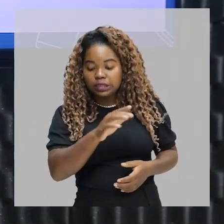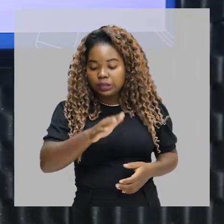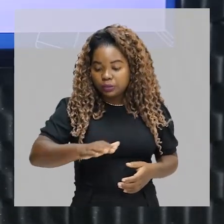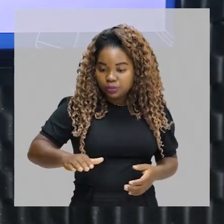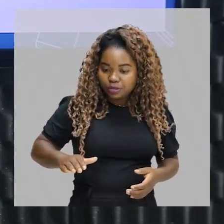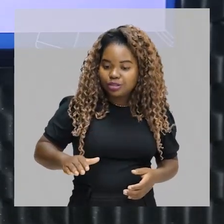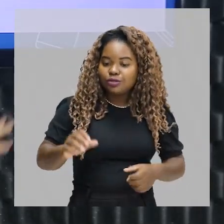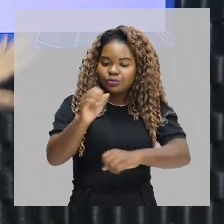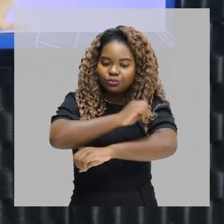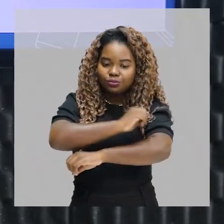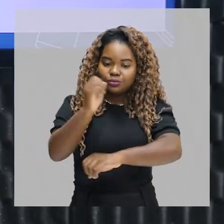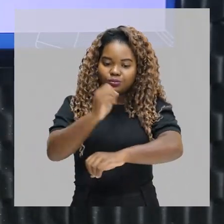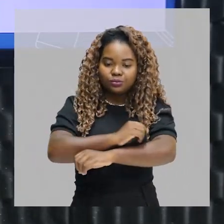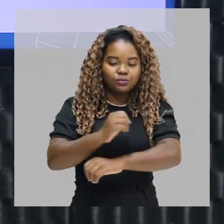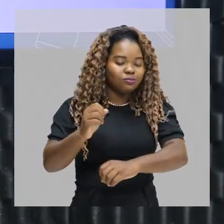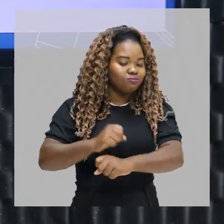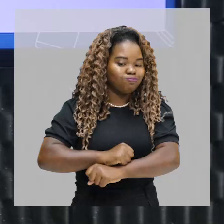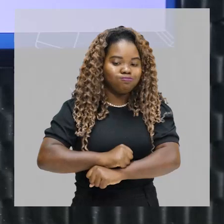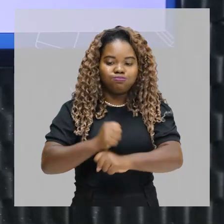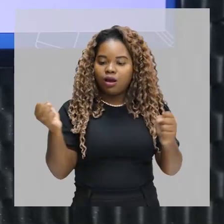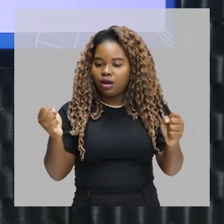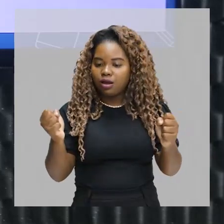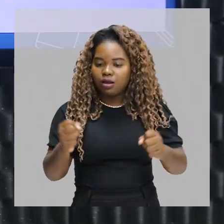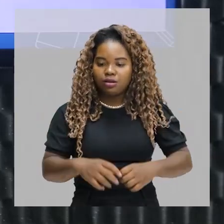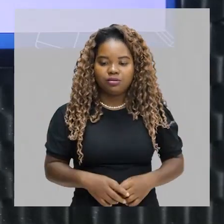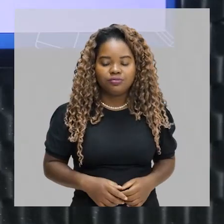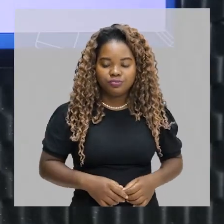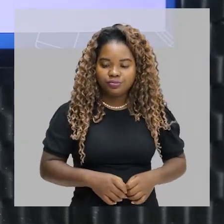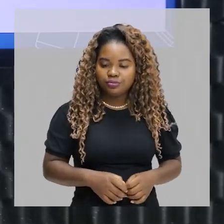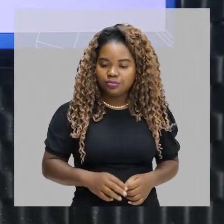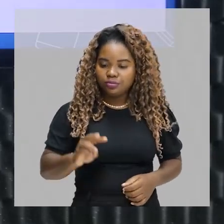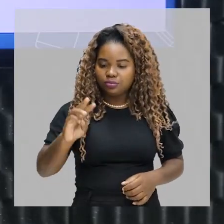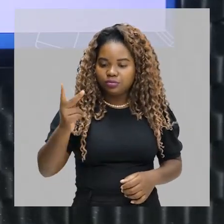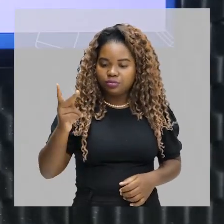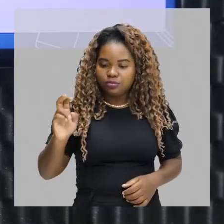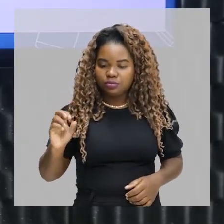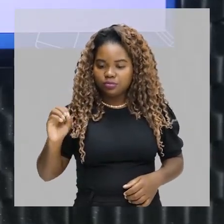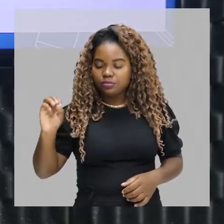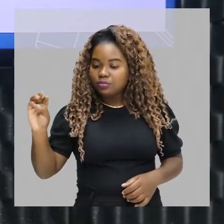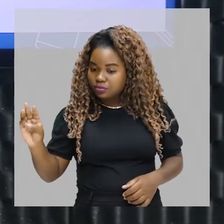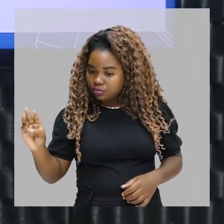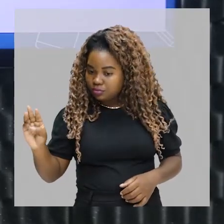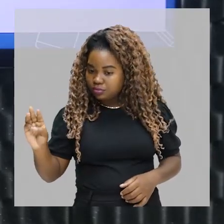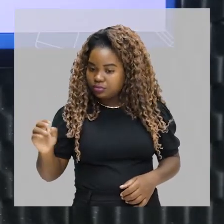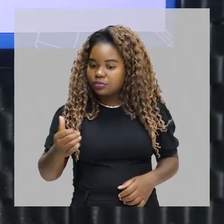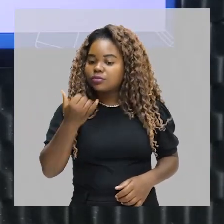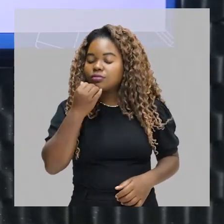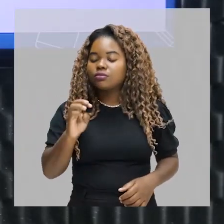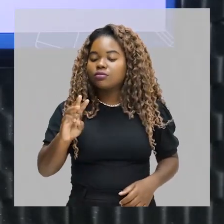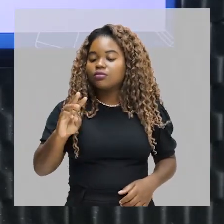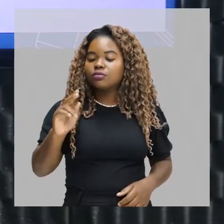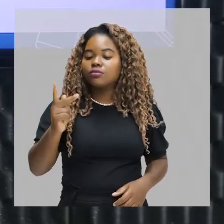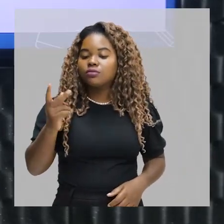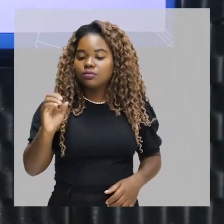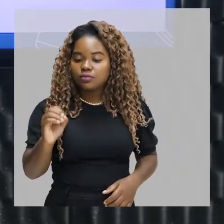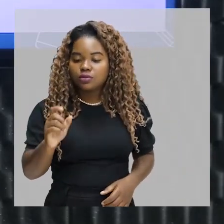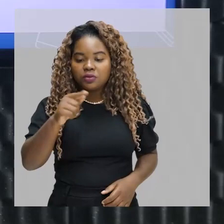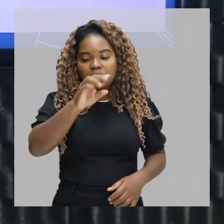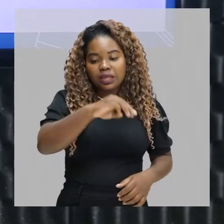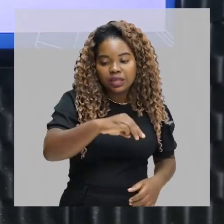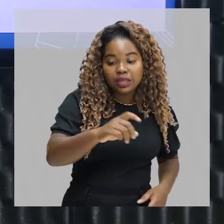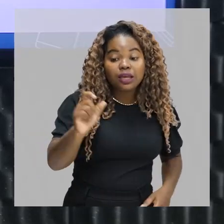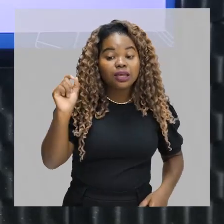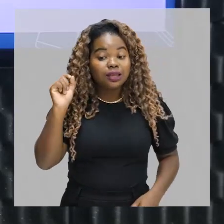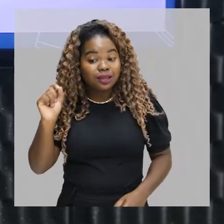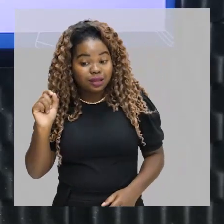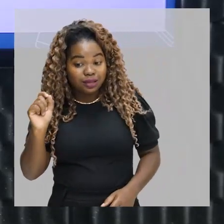Então, agora observa que a tradução de who não é quem, é que. Por quê? Porque ele está